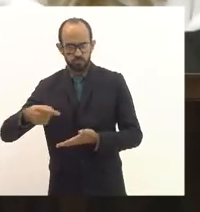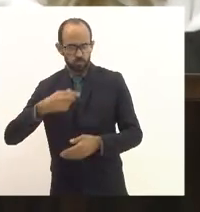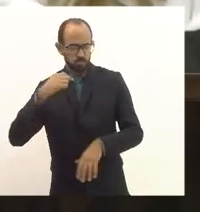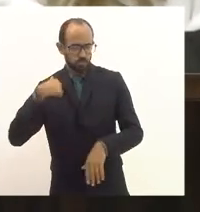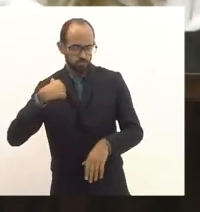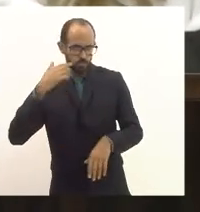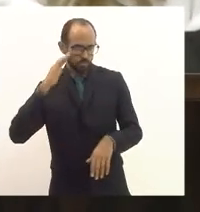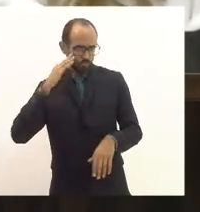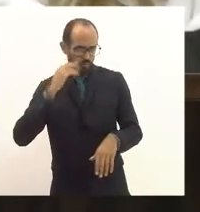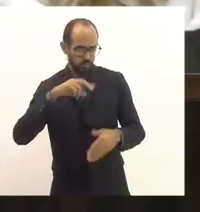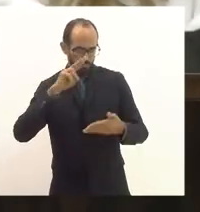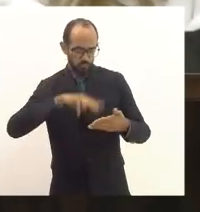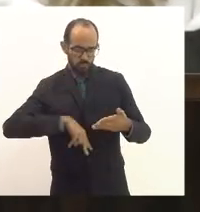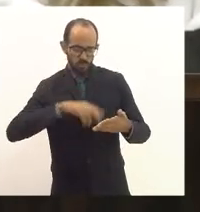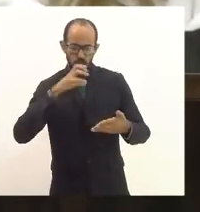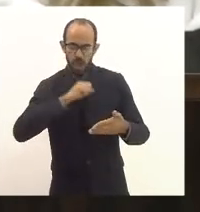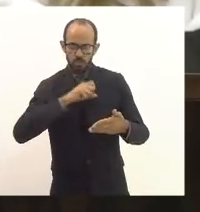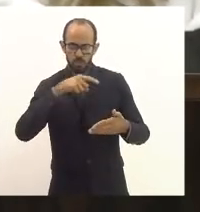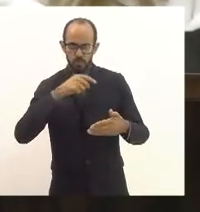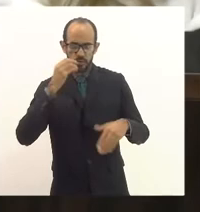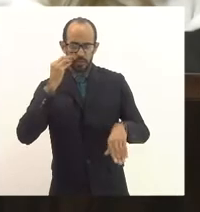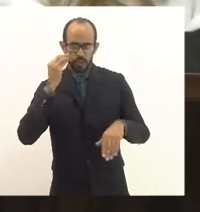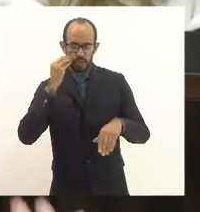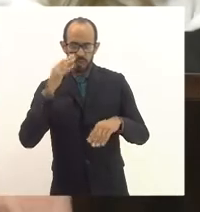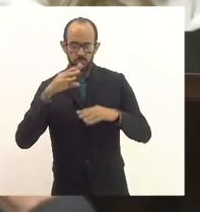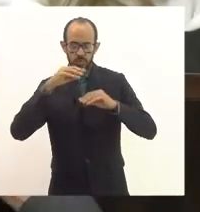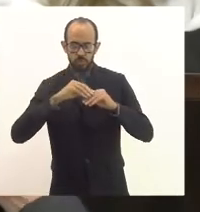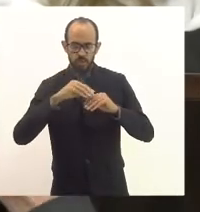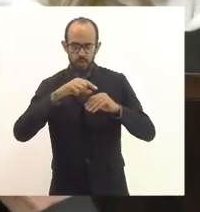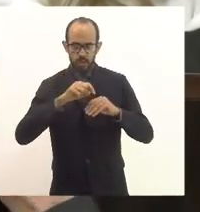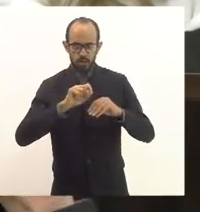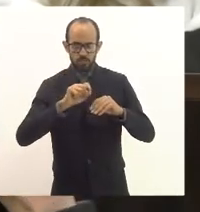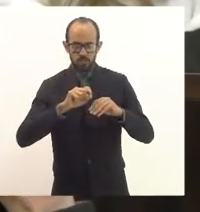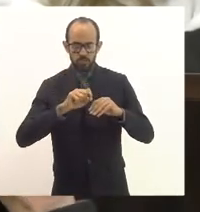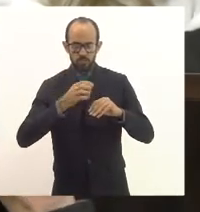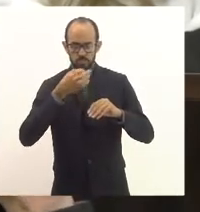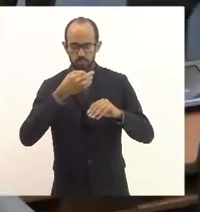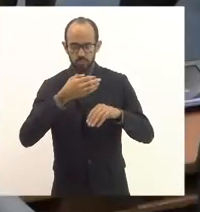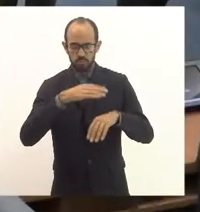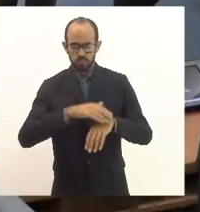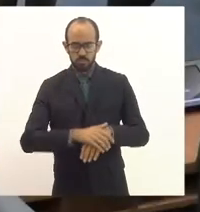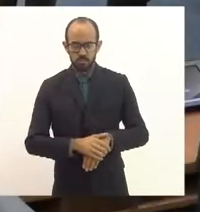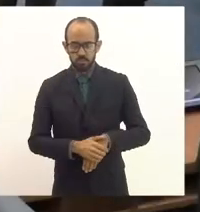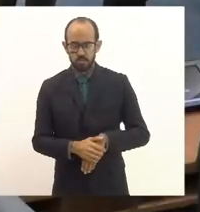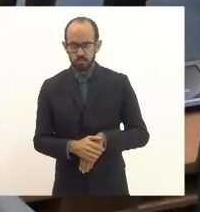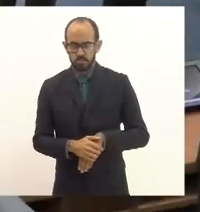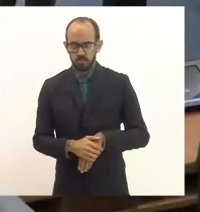Eu passei a vista rápida, vou tentar incorporar no parecer.